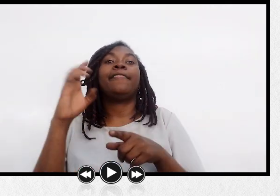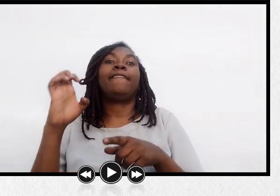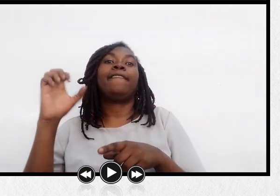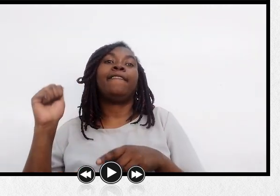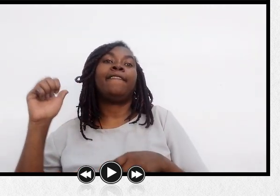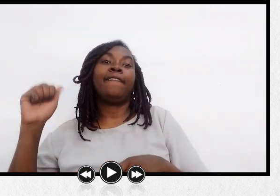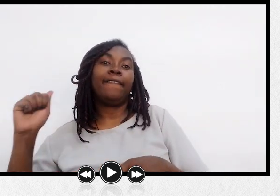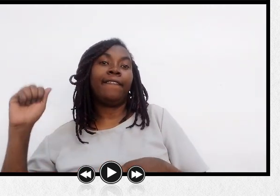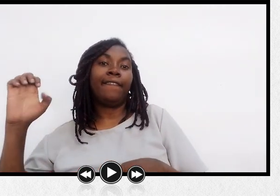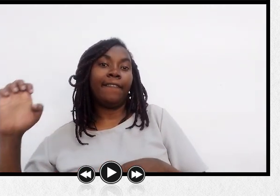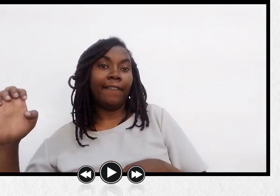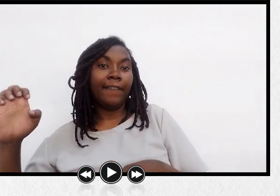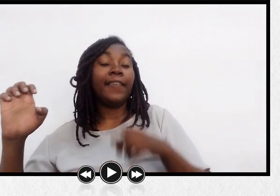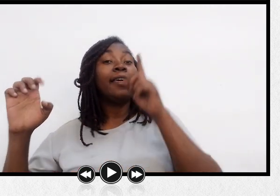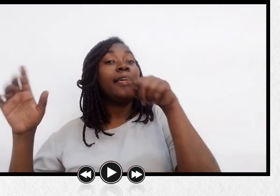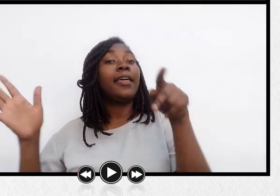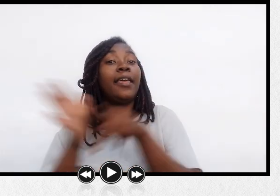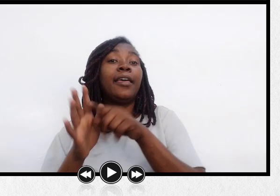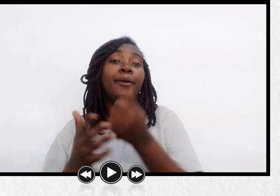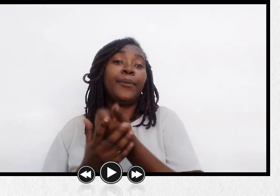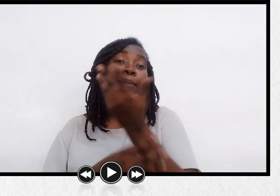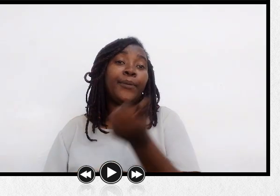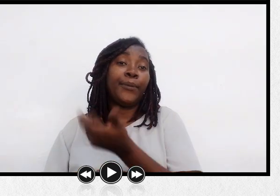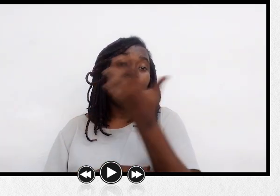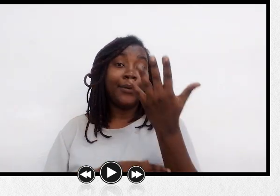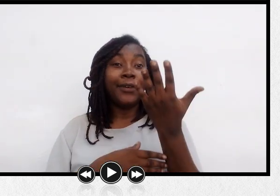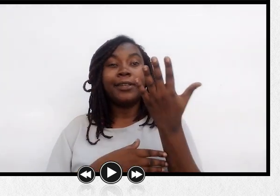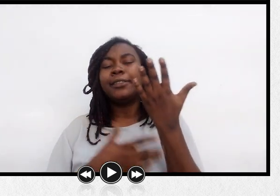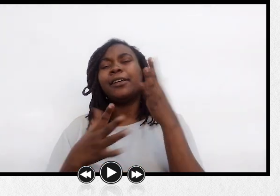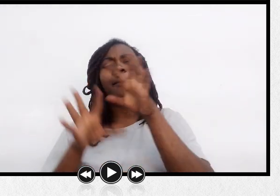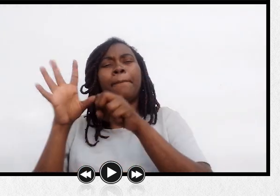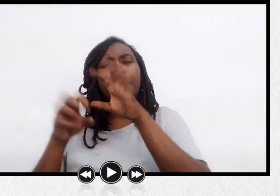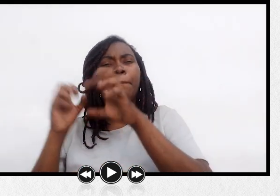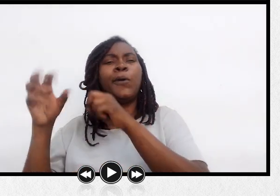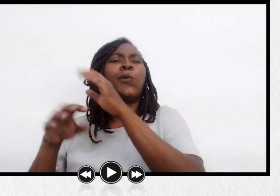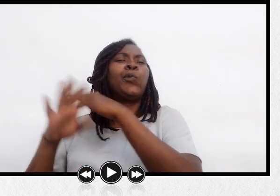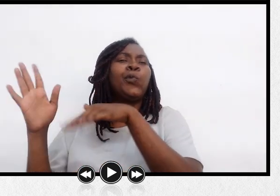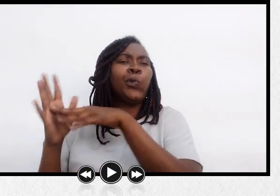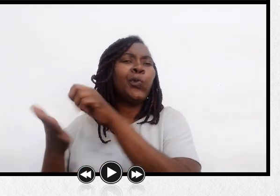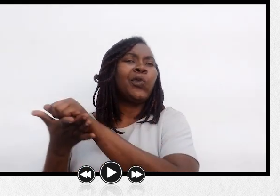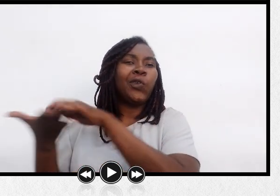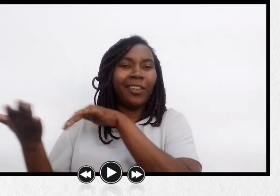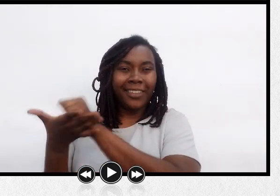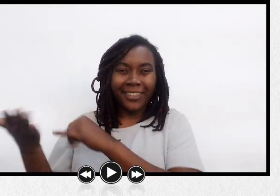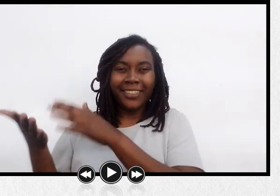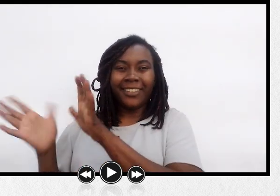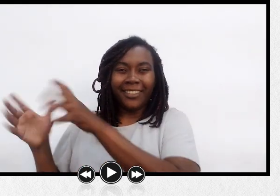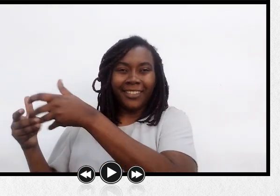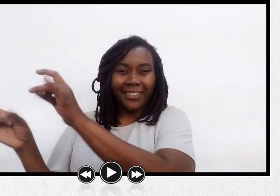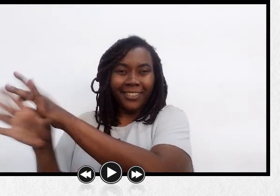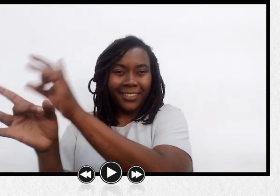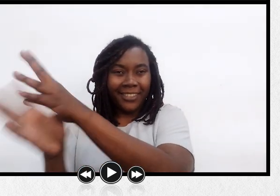da quantidade. Então, lá eles vão pegar toda a lição de casa que nós fizemos nos comitês e